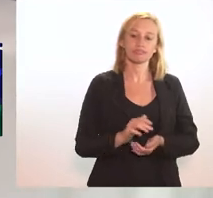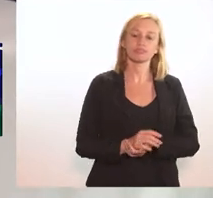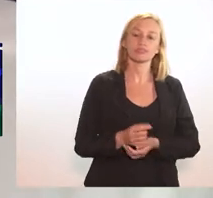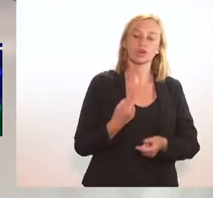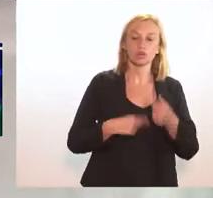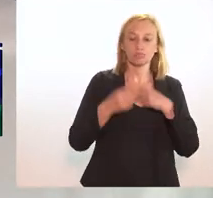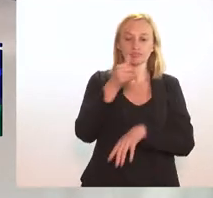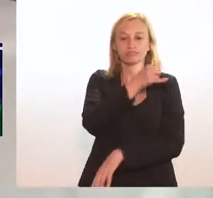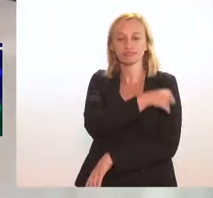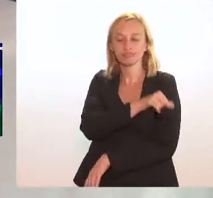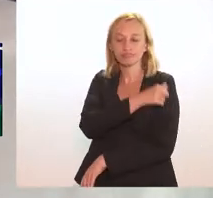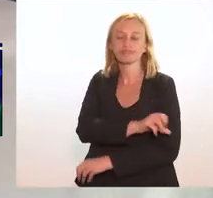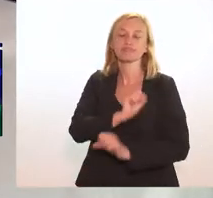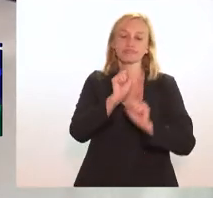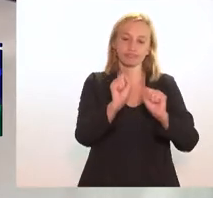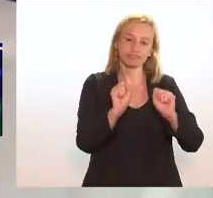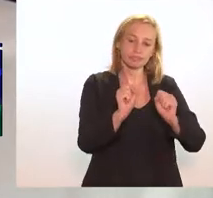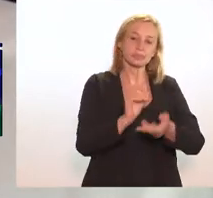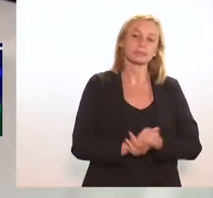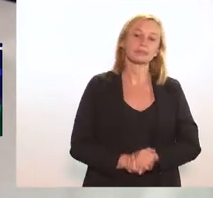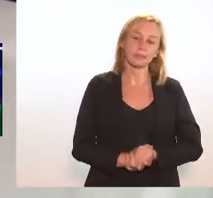Rio possa